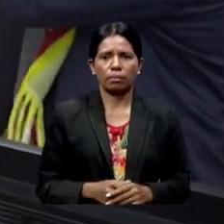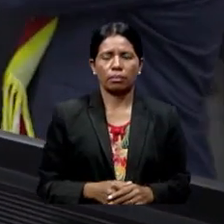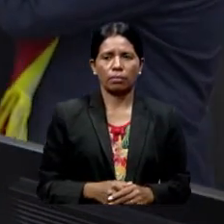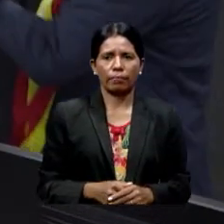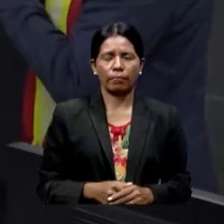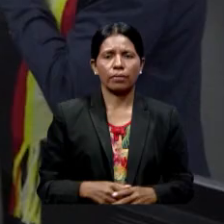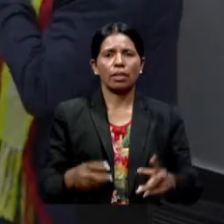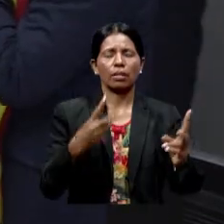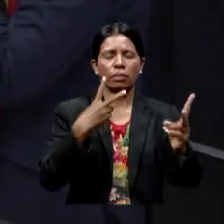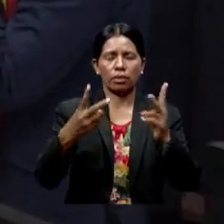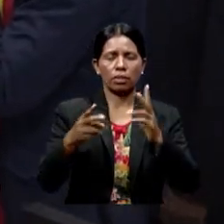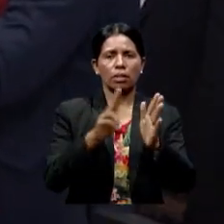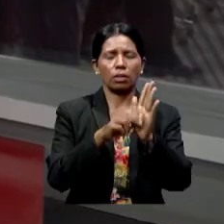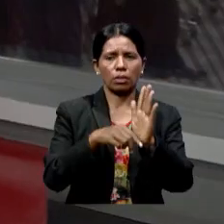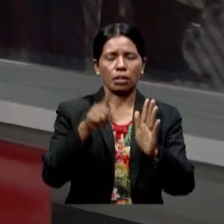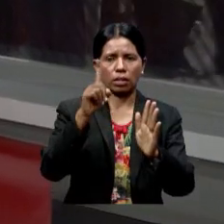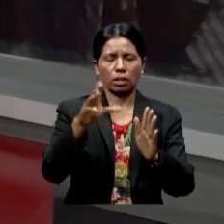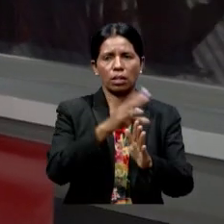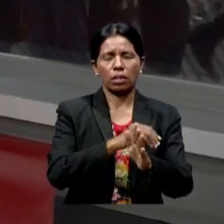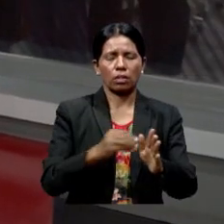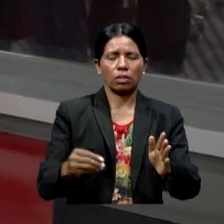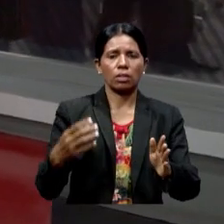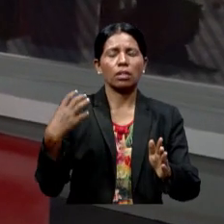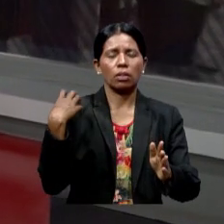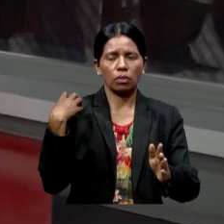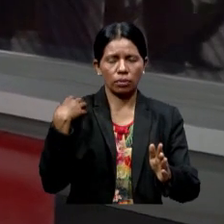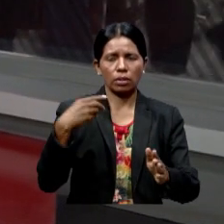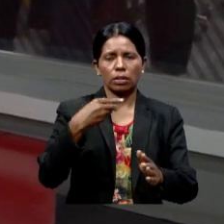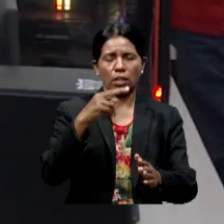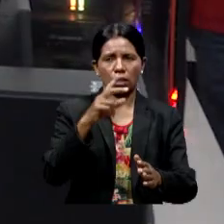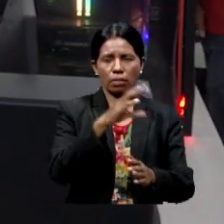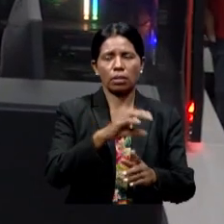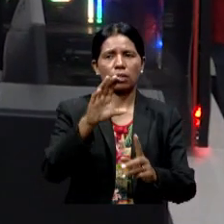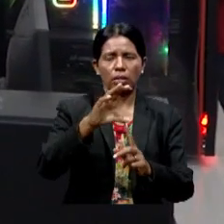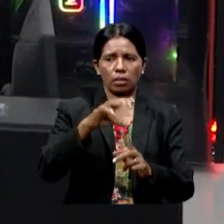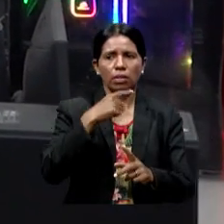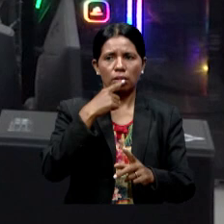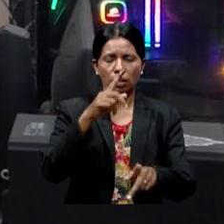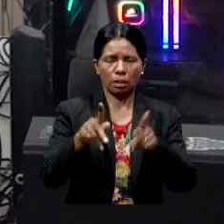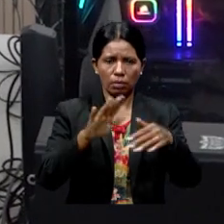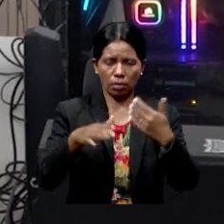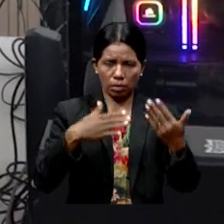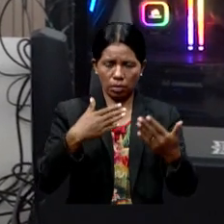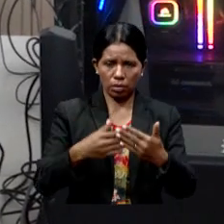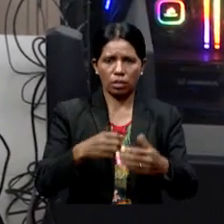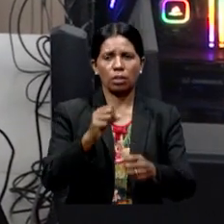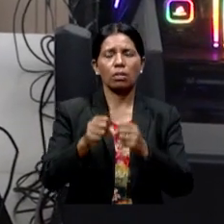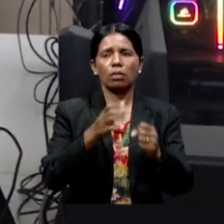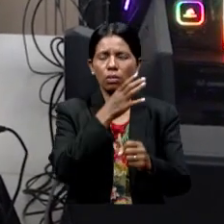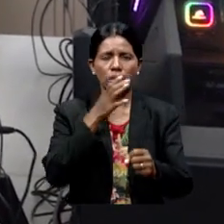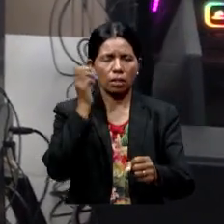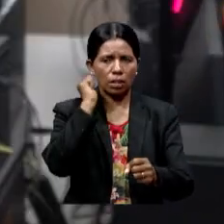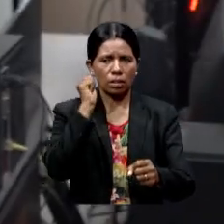Durante visita horas ida para edifício na facilidade GMM Boradili, chefe de delegação comunidade Pilar Sociocultural ASEAN,